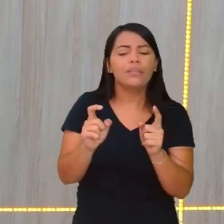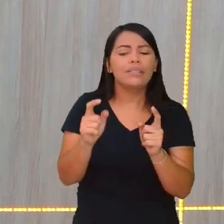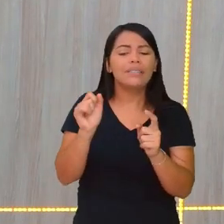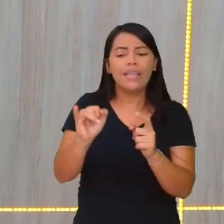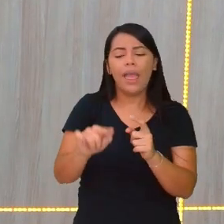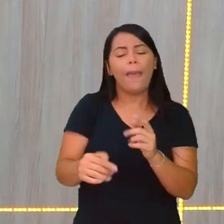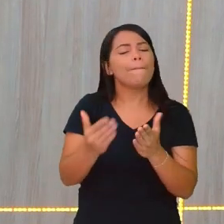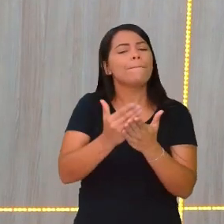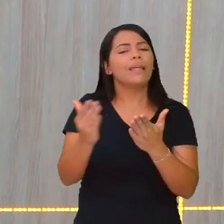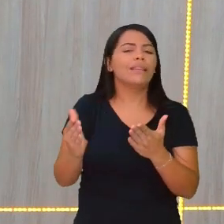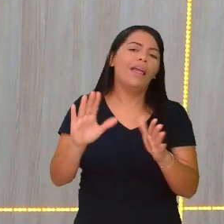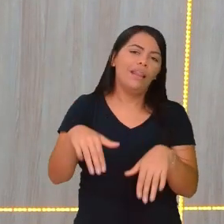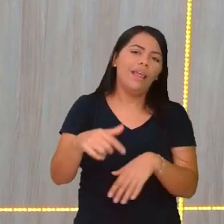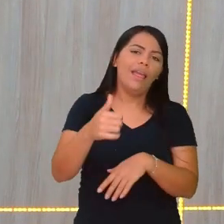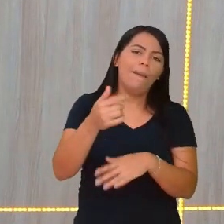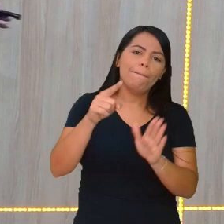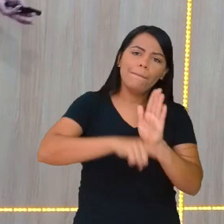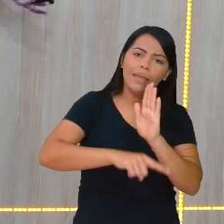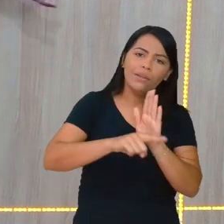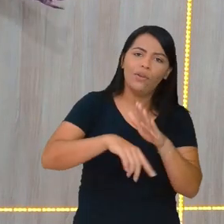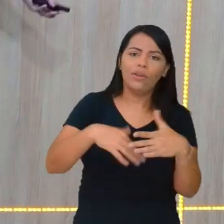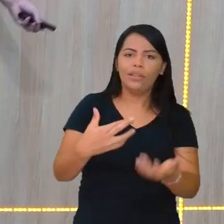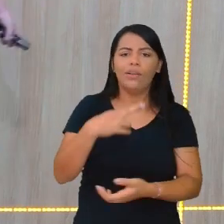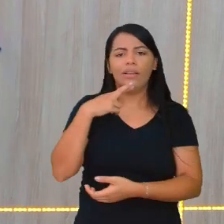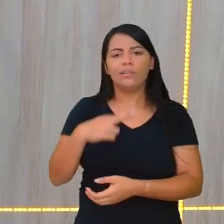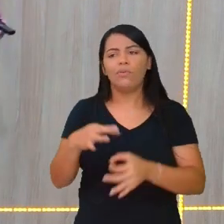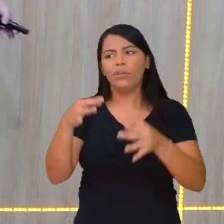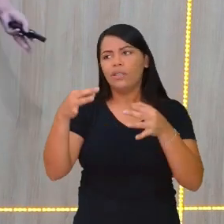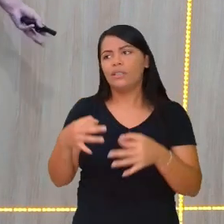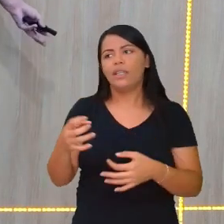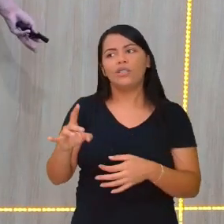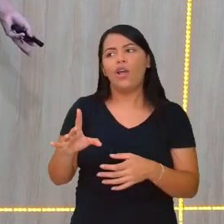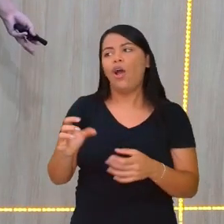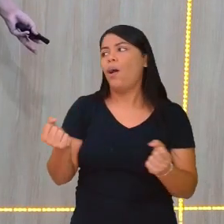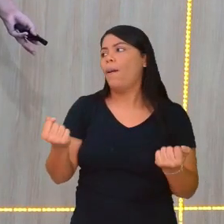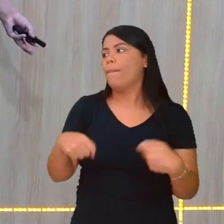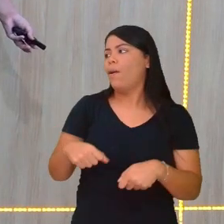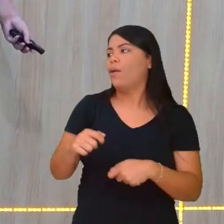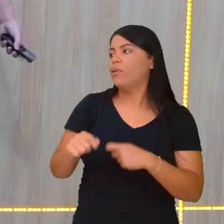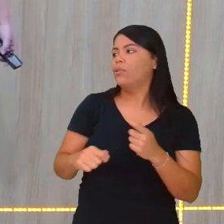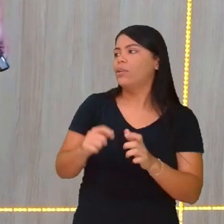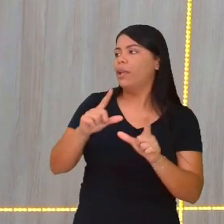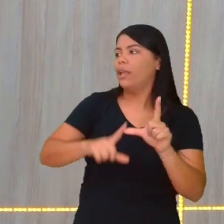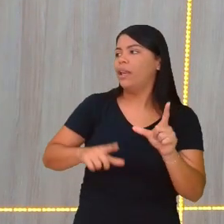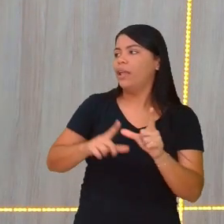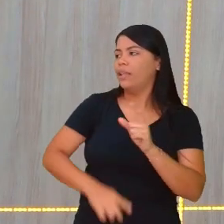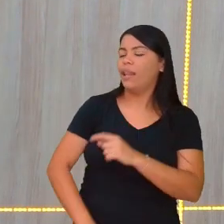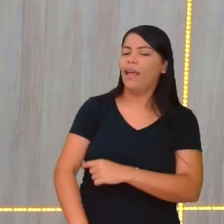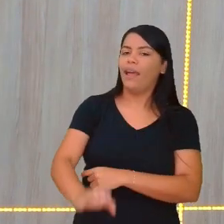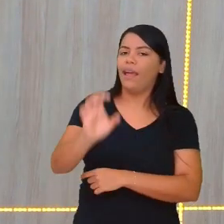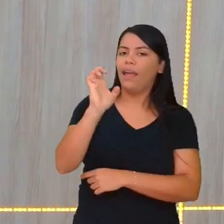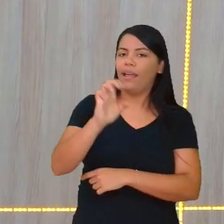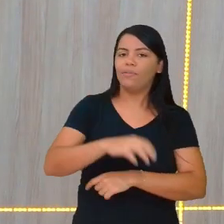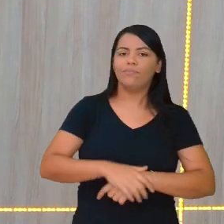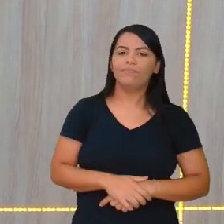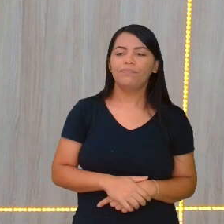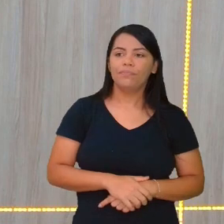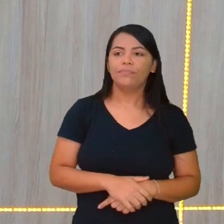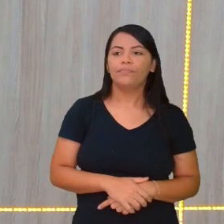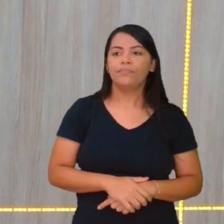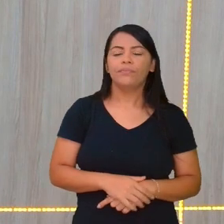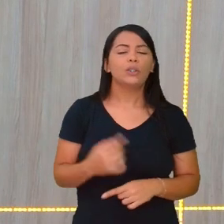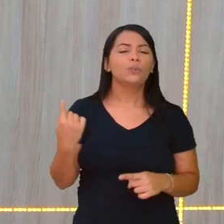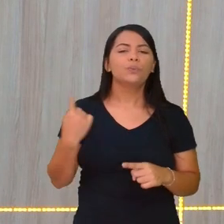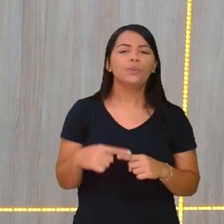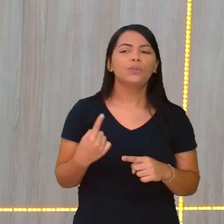seria menor. Então, a resposta, professor Ricardinho, só pode ser... Letra E, né? Letra E. Por quê? Porque